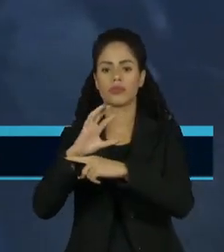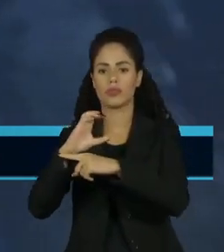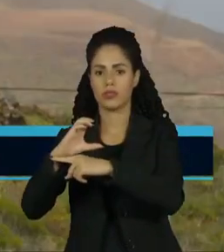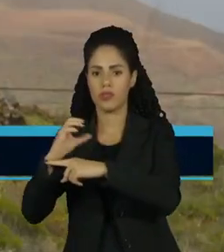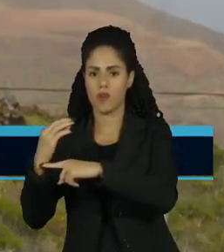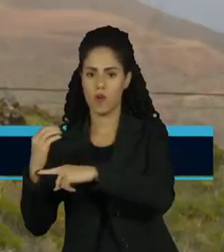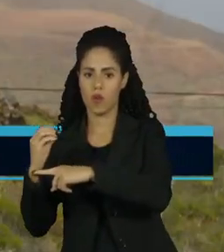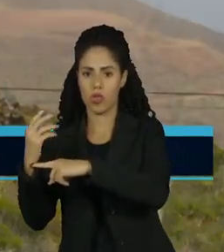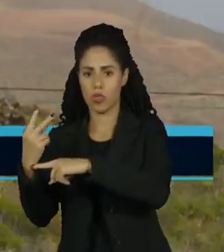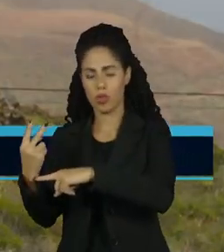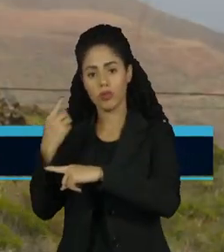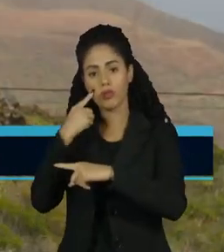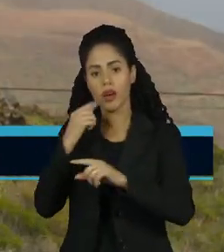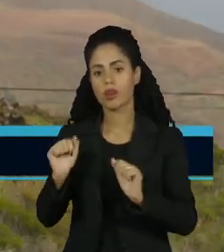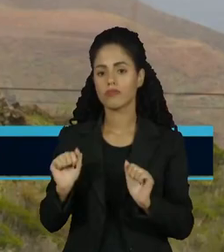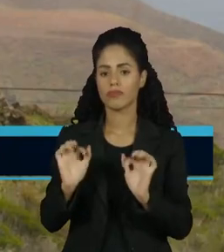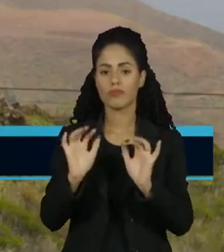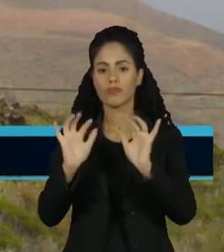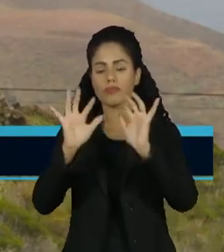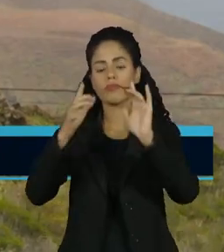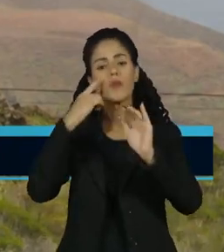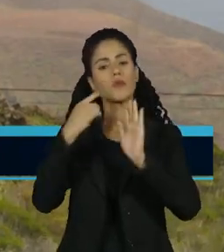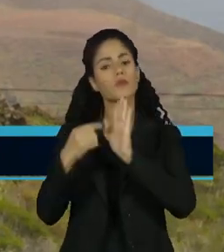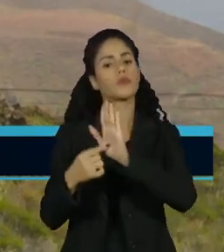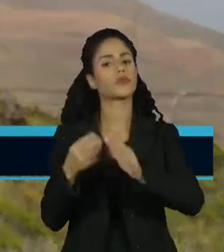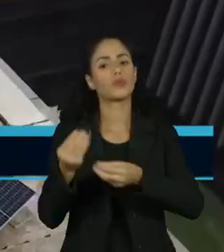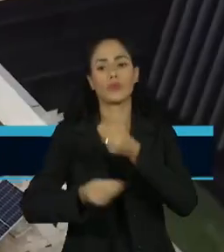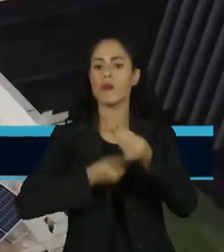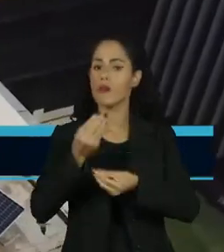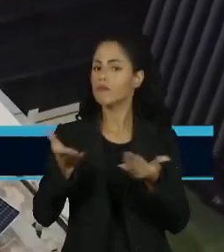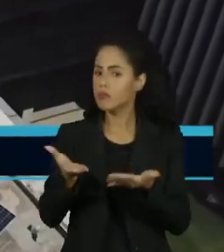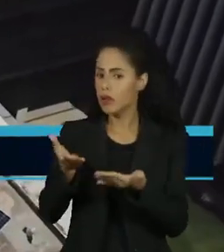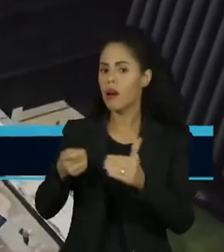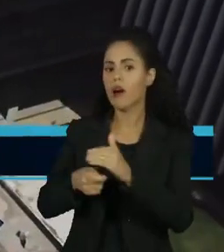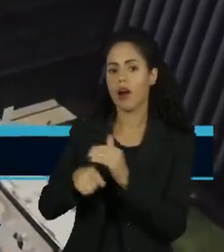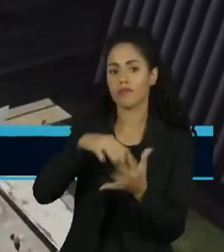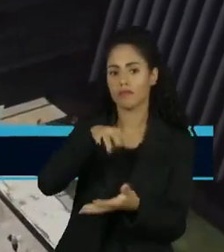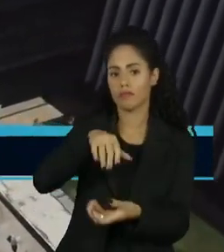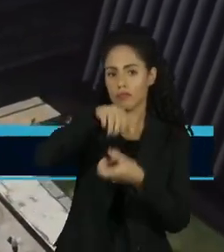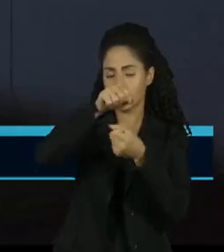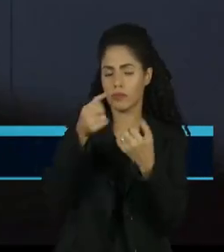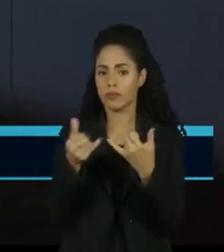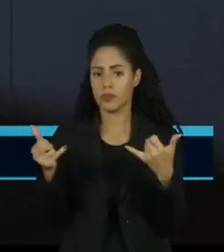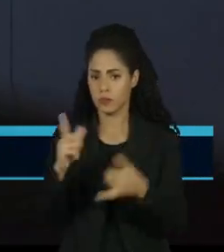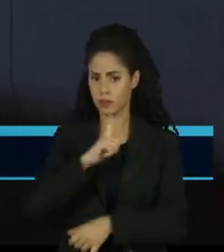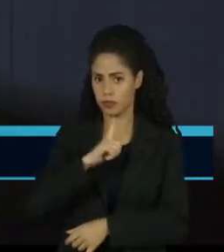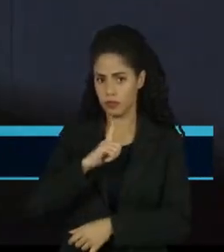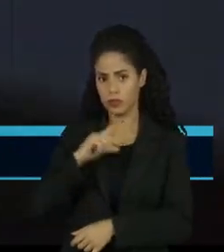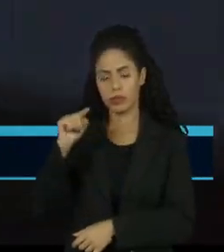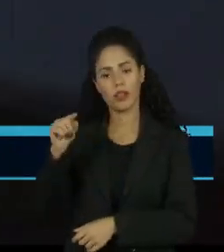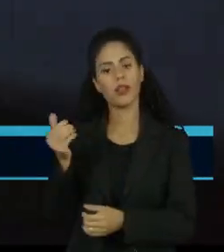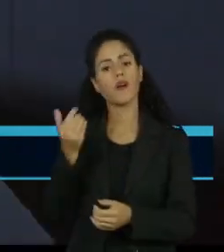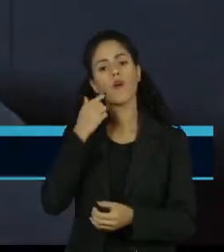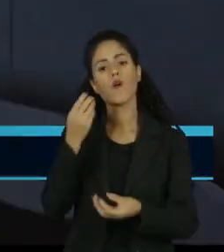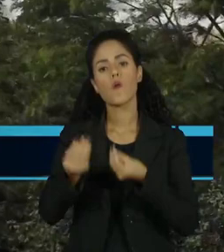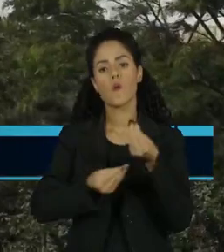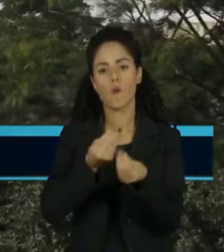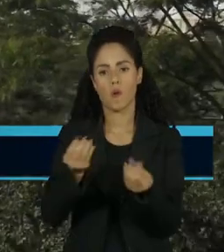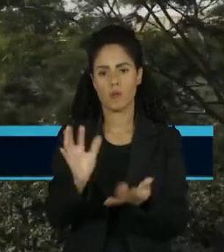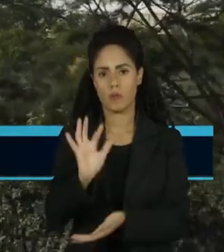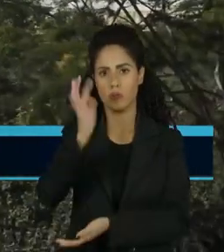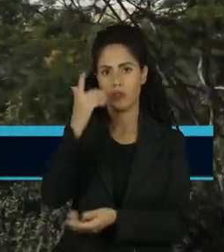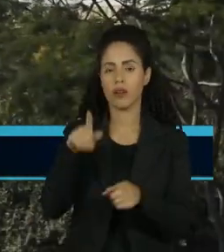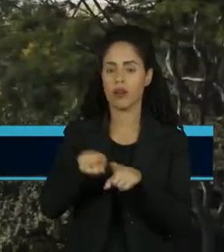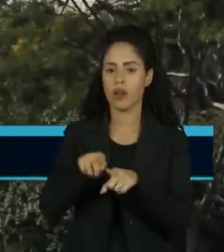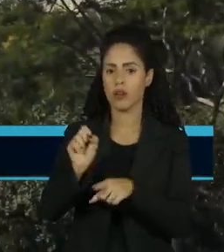anos. A boa notícia é o resultado da entrada de fontes limpas de geração de energia no Sistema Integrado Nacional, o